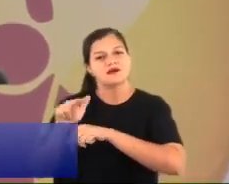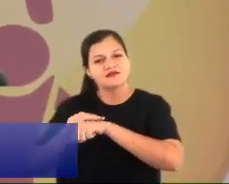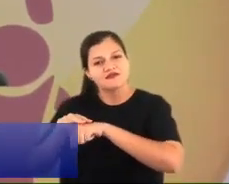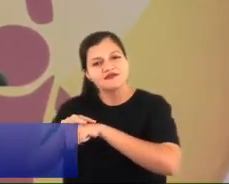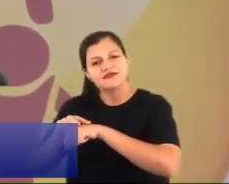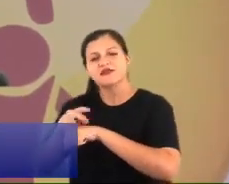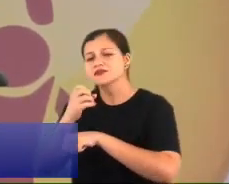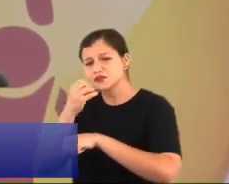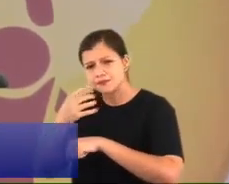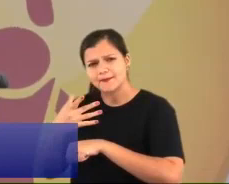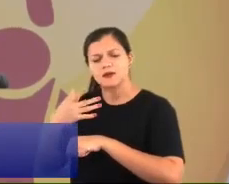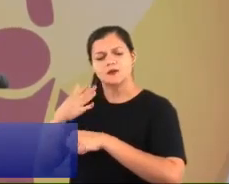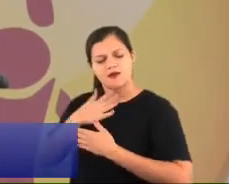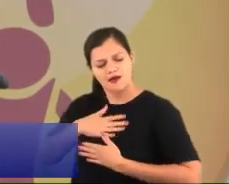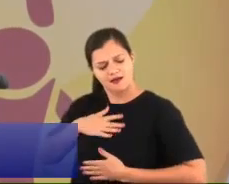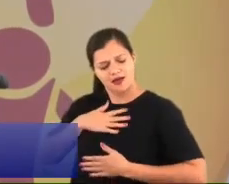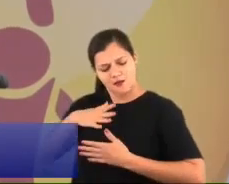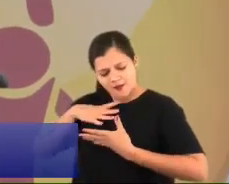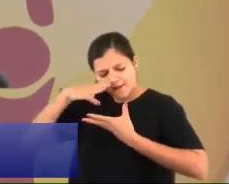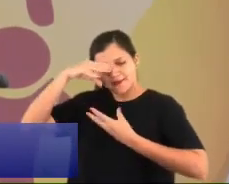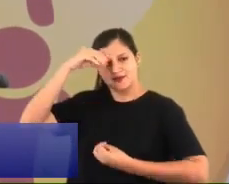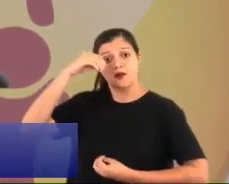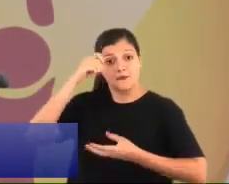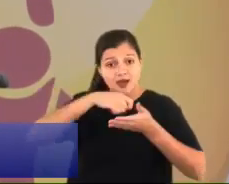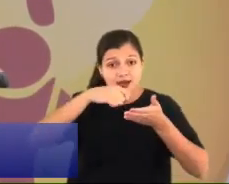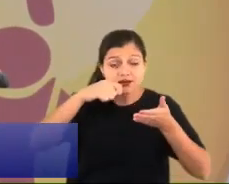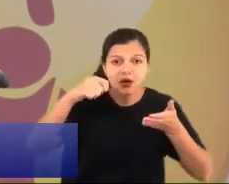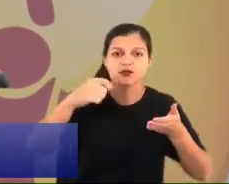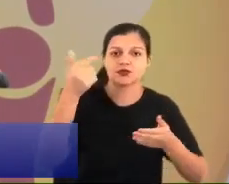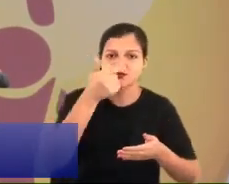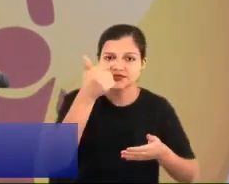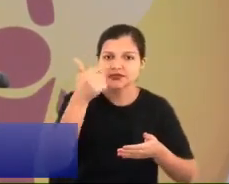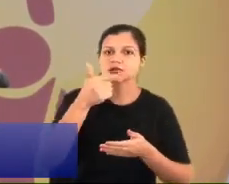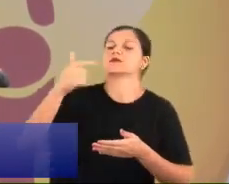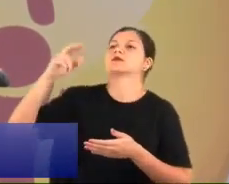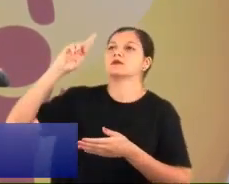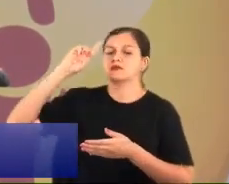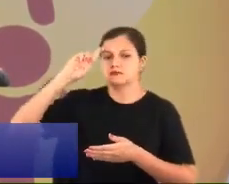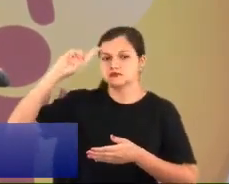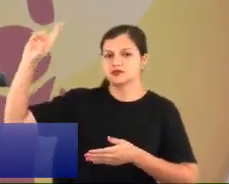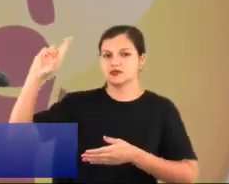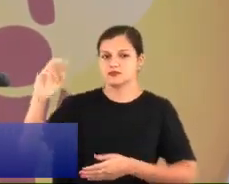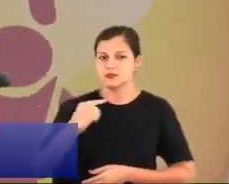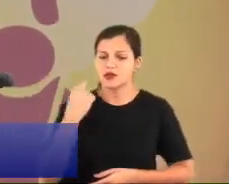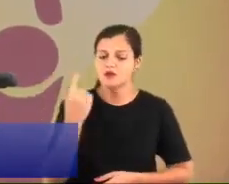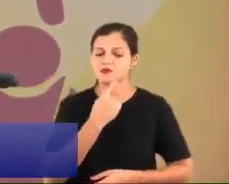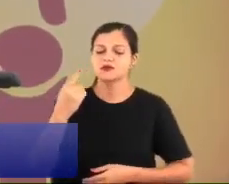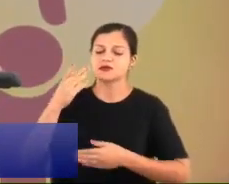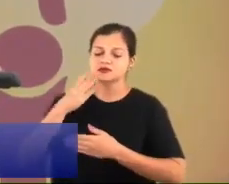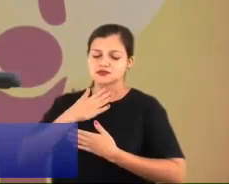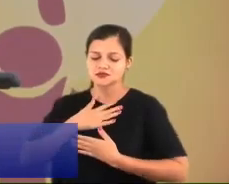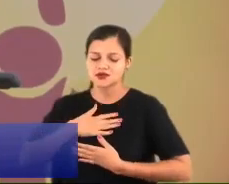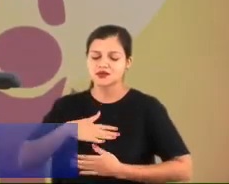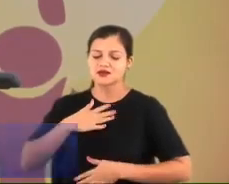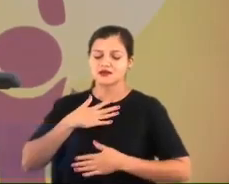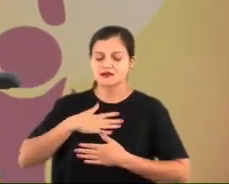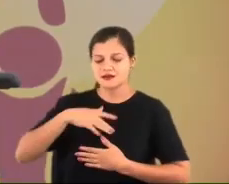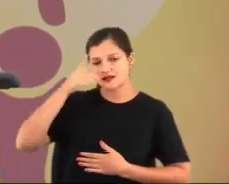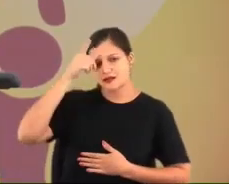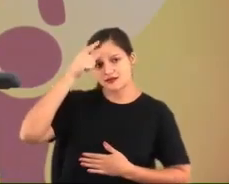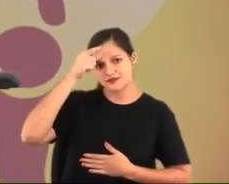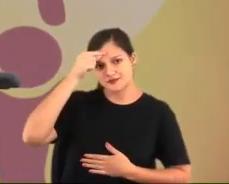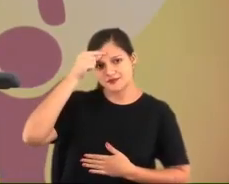alma. Anote aí, o segundo, o Senhor é o nosso refrigério. Essa é a nossa segunda